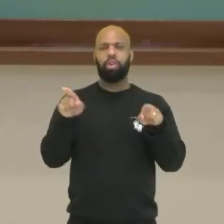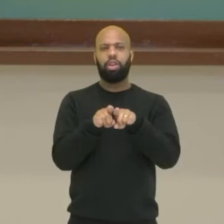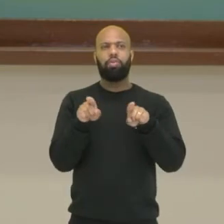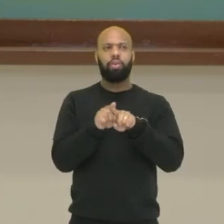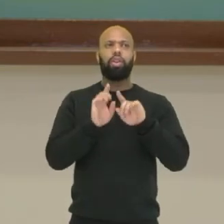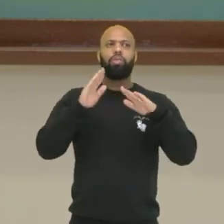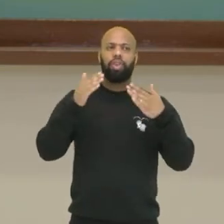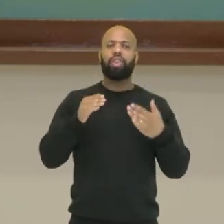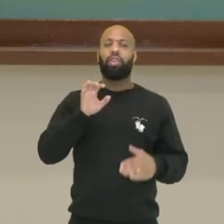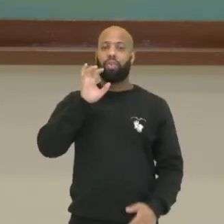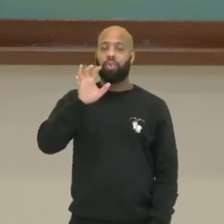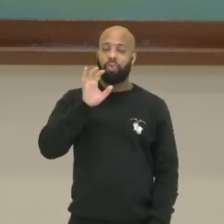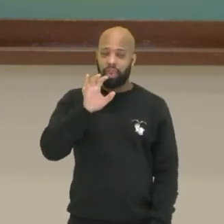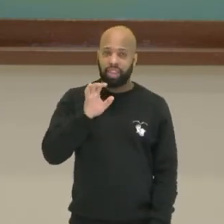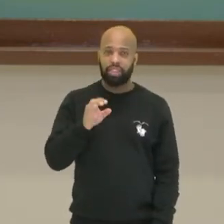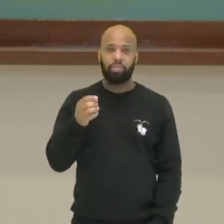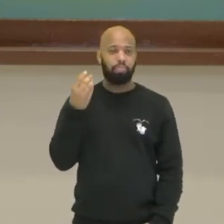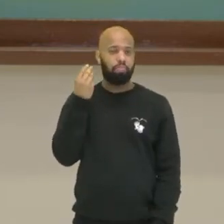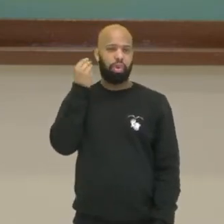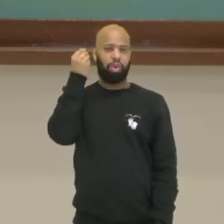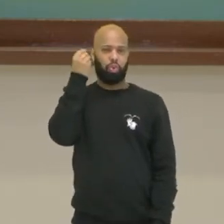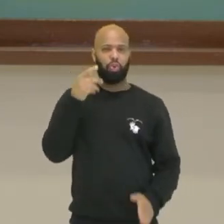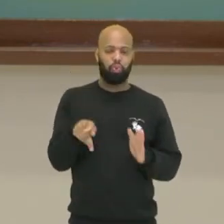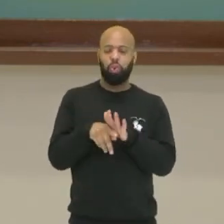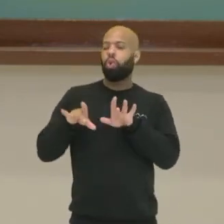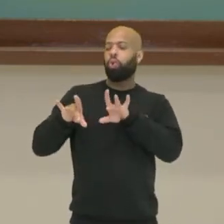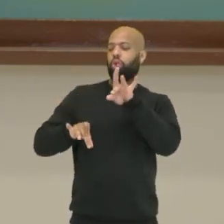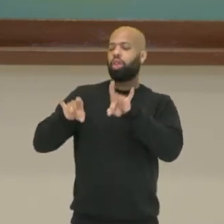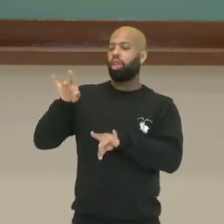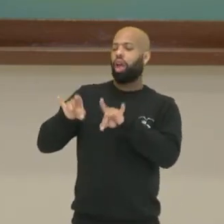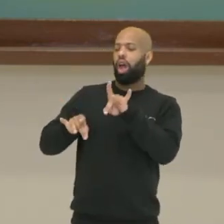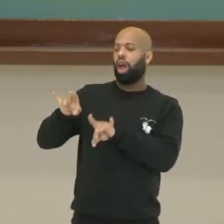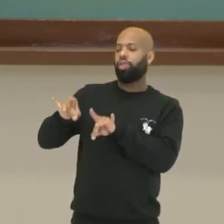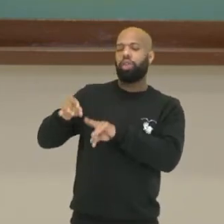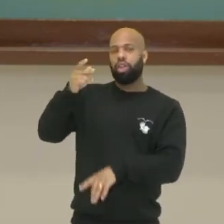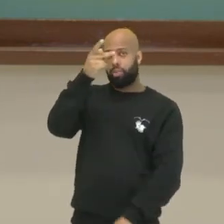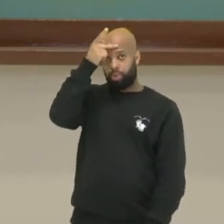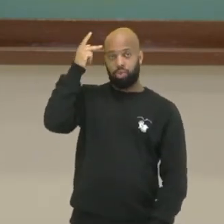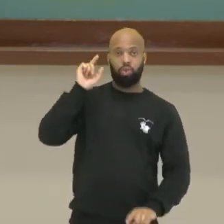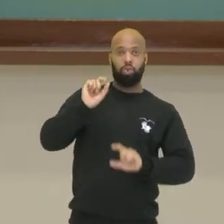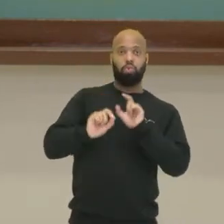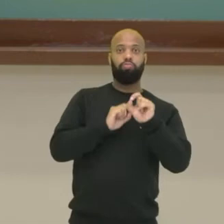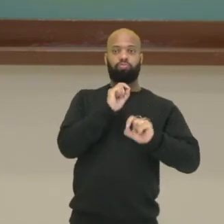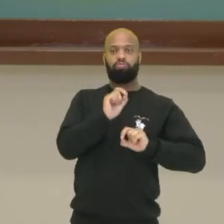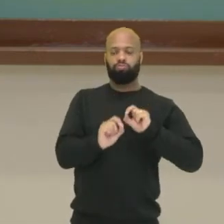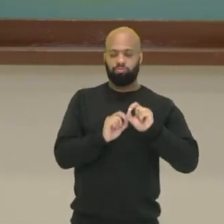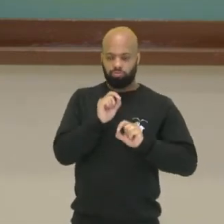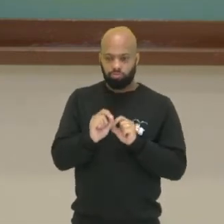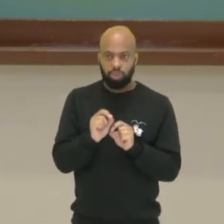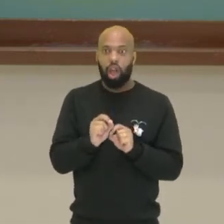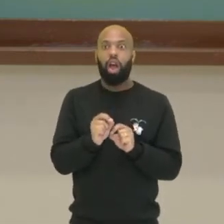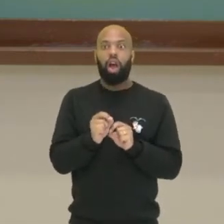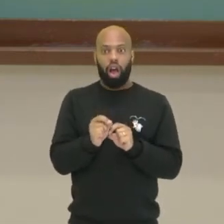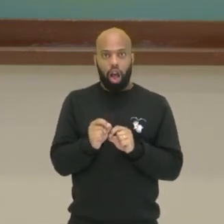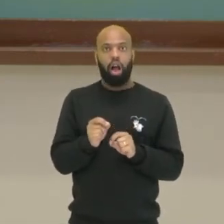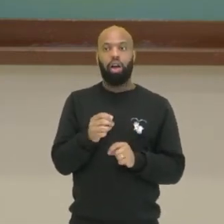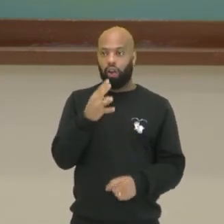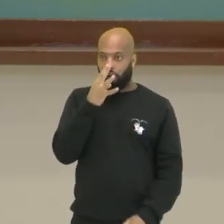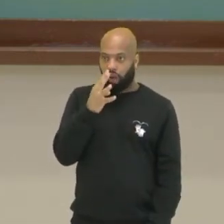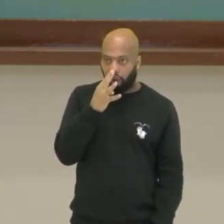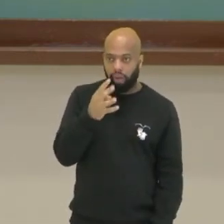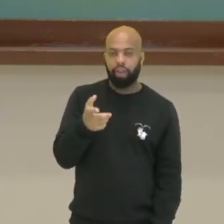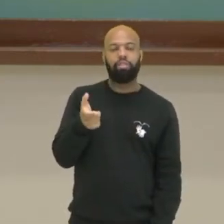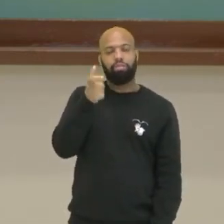teatro é o que muitas vezes prende a atenção do espectador. Você já foi ao teatro? Você